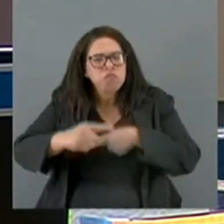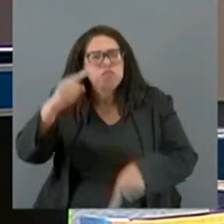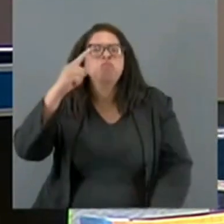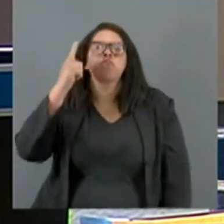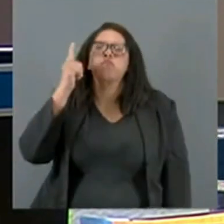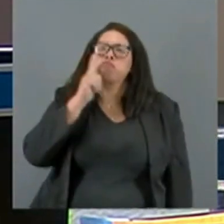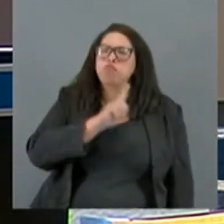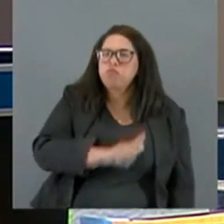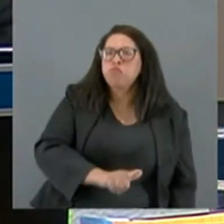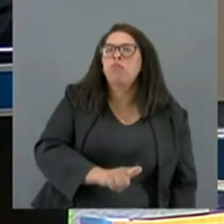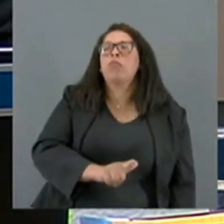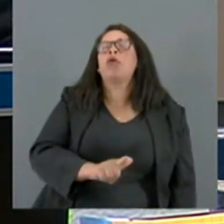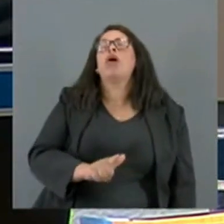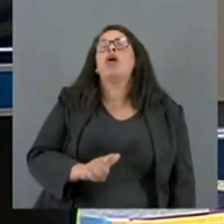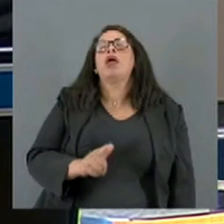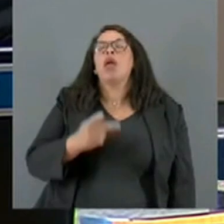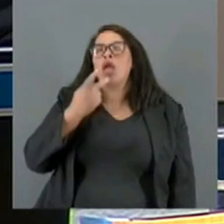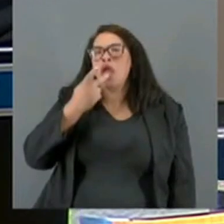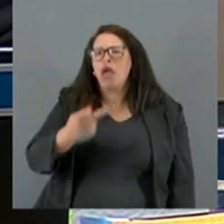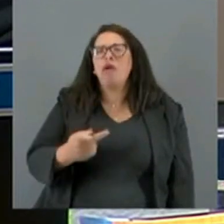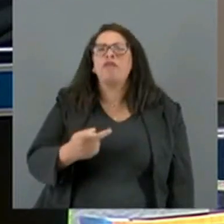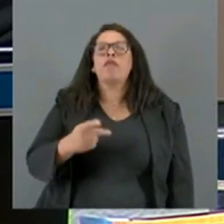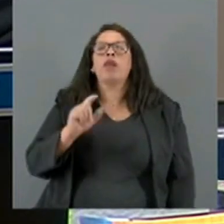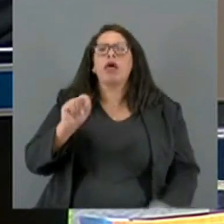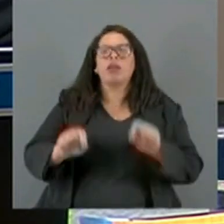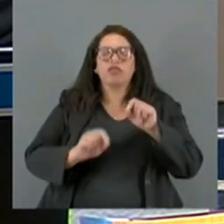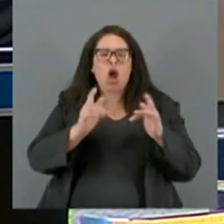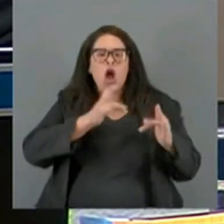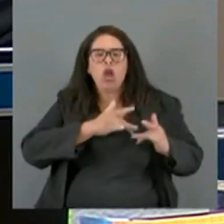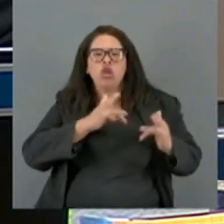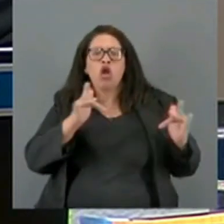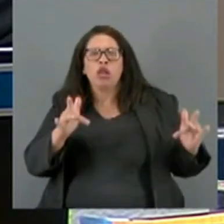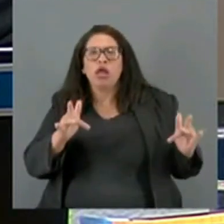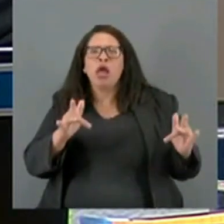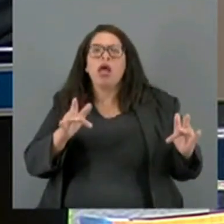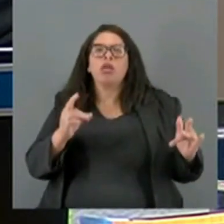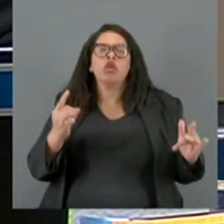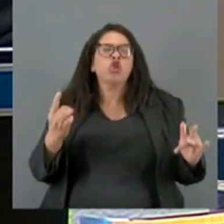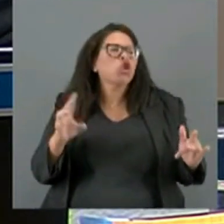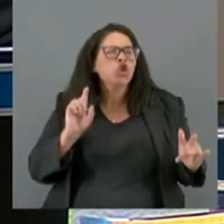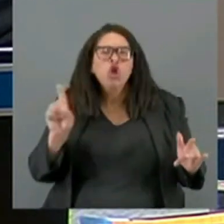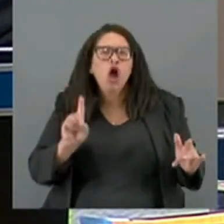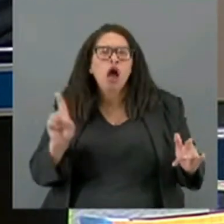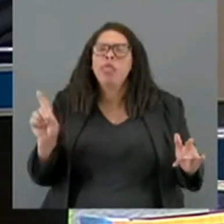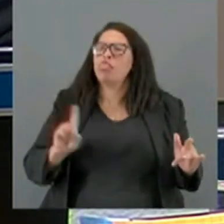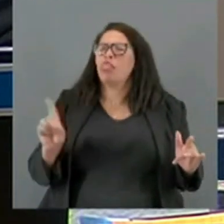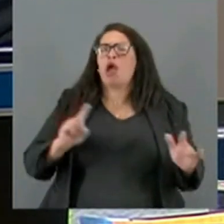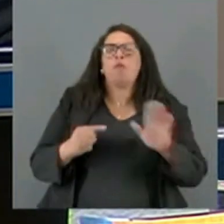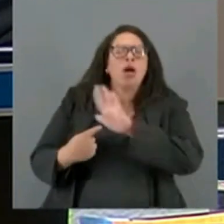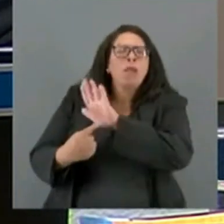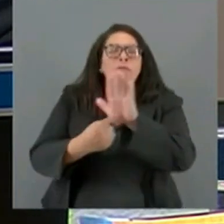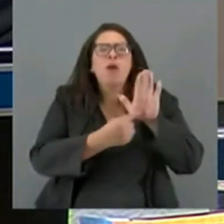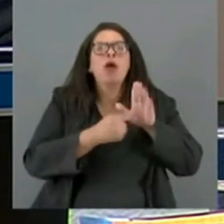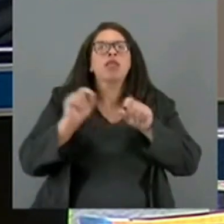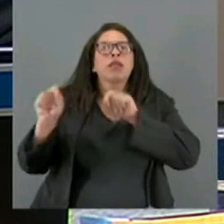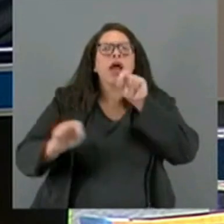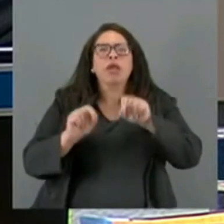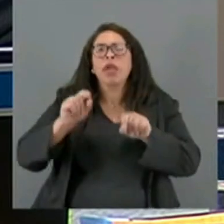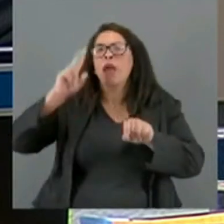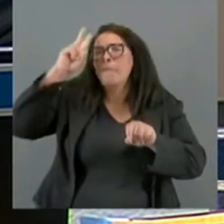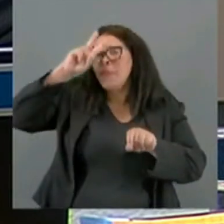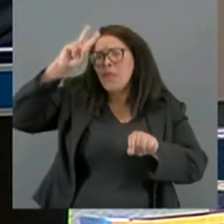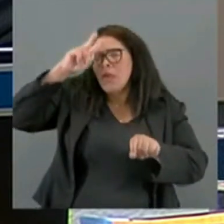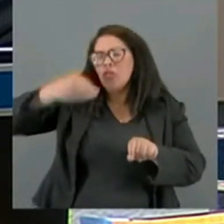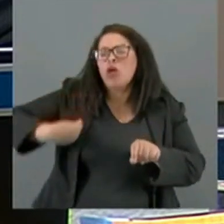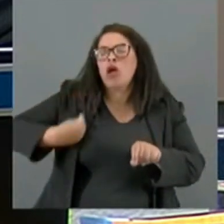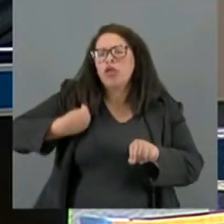Não é minha intenção carrear atitudes solidárias, porém, tão somente mostrar que a minha